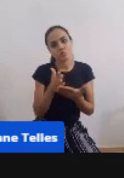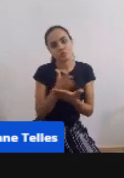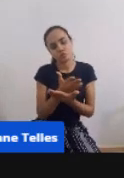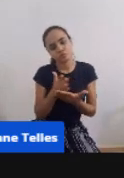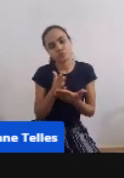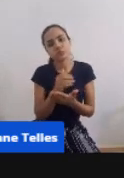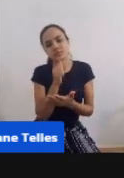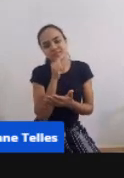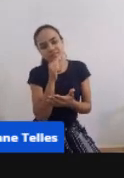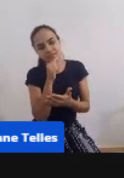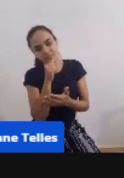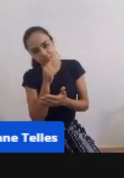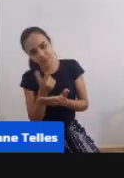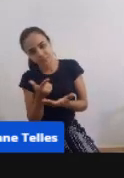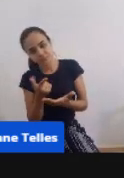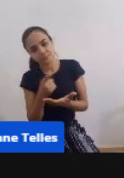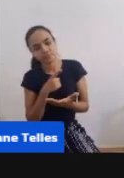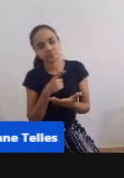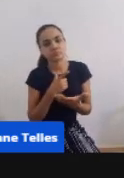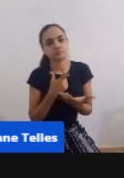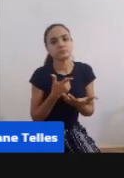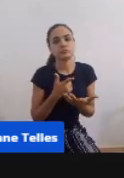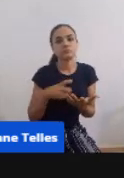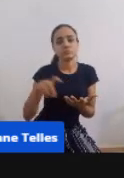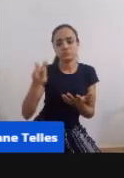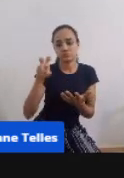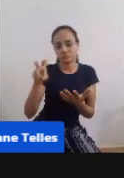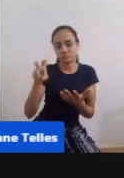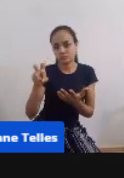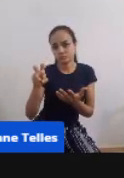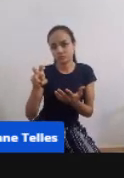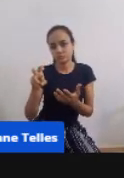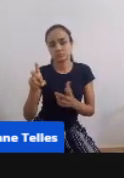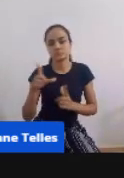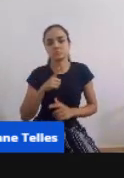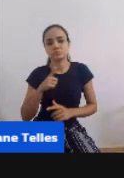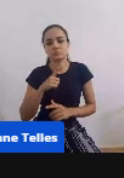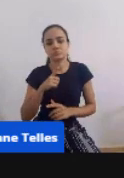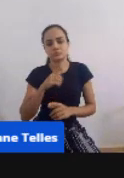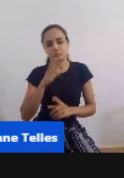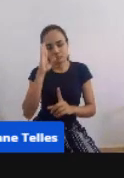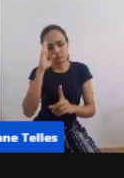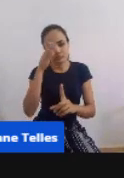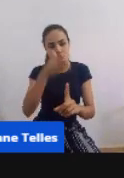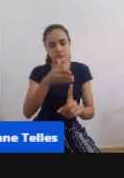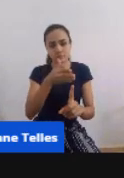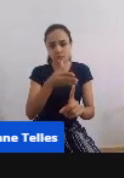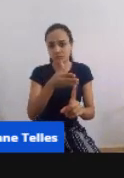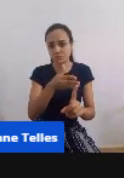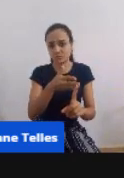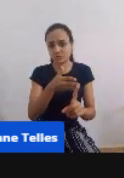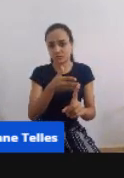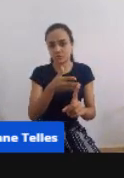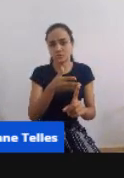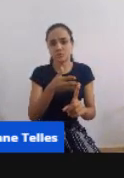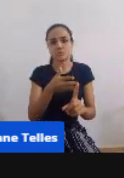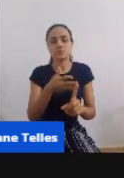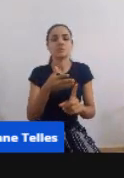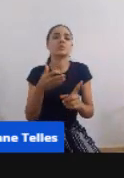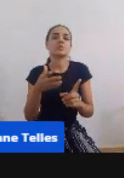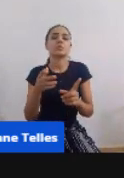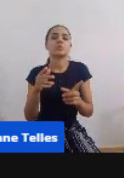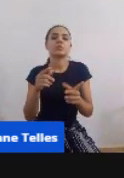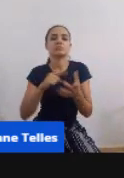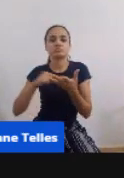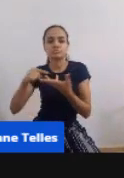que essas 5 rodadas elas só fazem referência realmente a propriedades de potência e propriedades de raízes. Então, eu